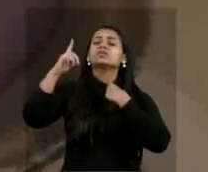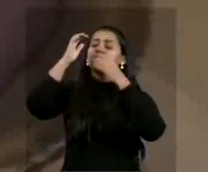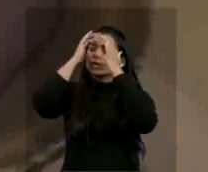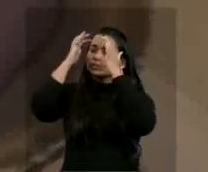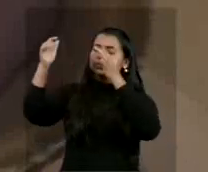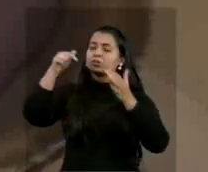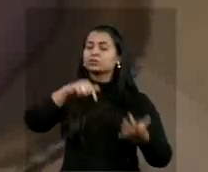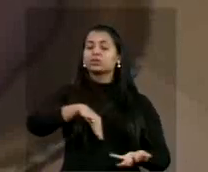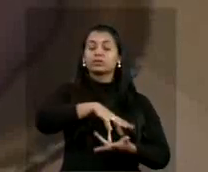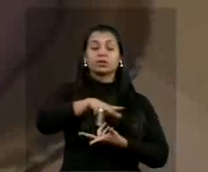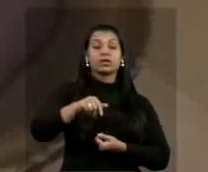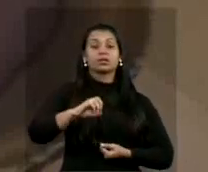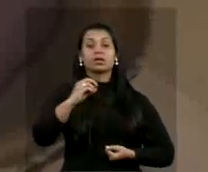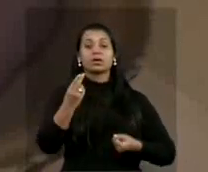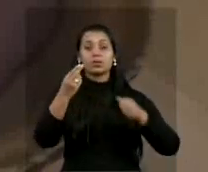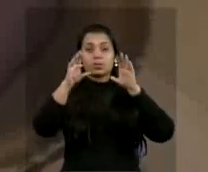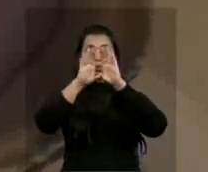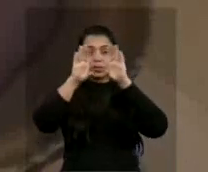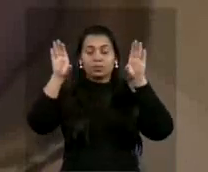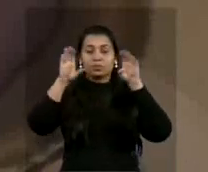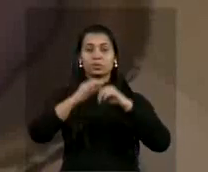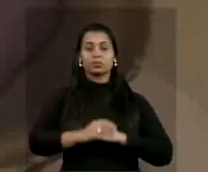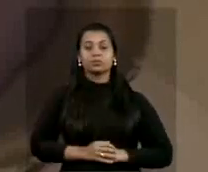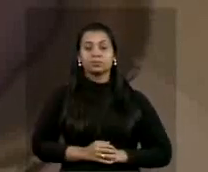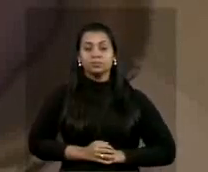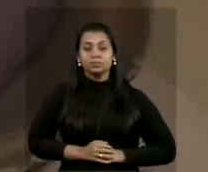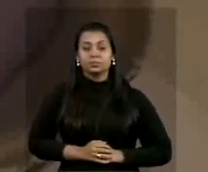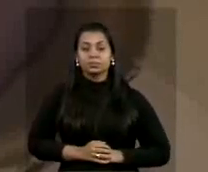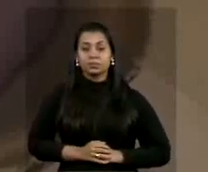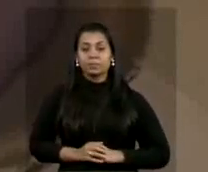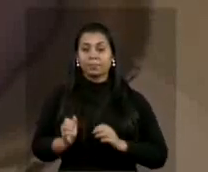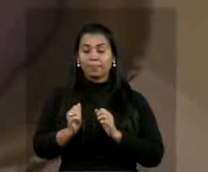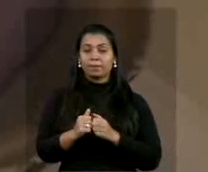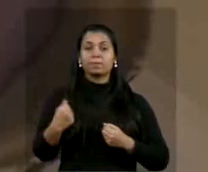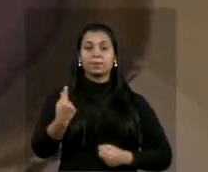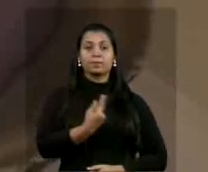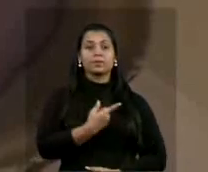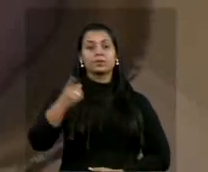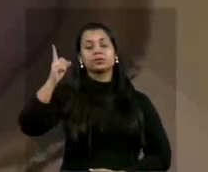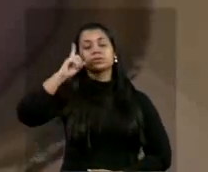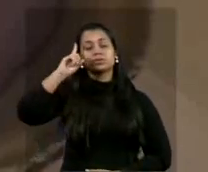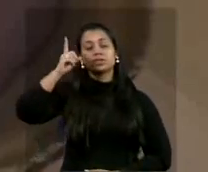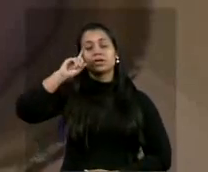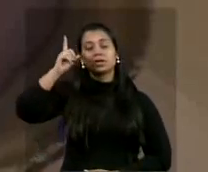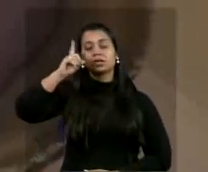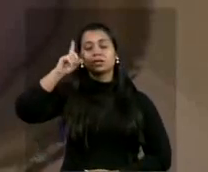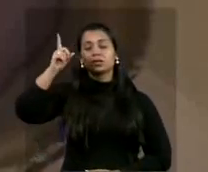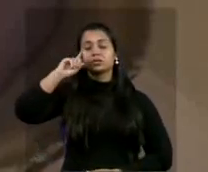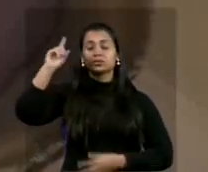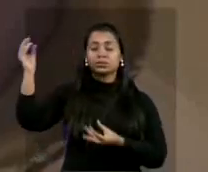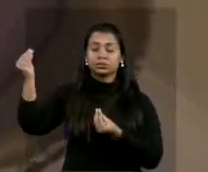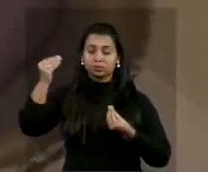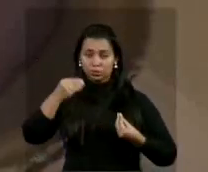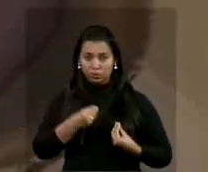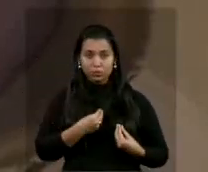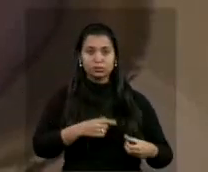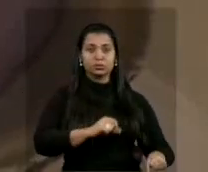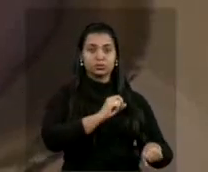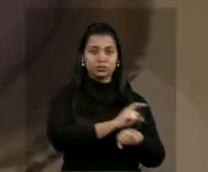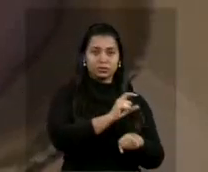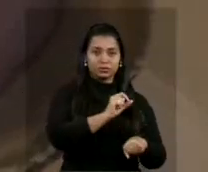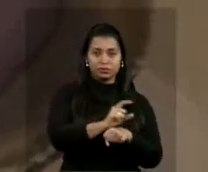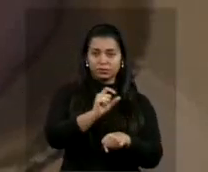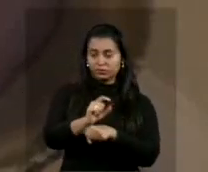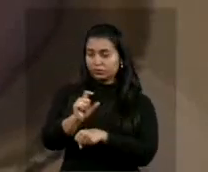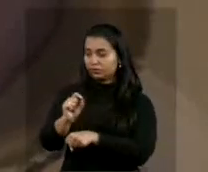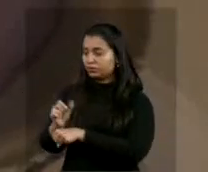reino, seja feita a vossa vontade, assim na terra como no céu. O pão nosso... Cada dia nos dai